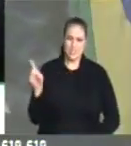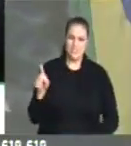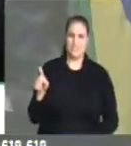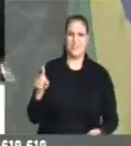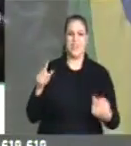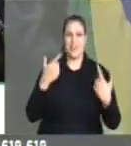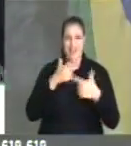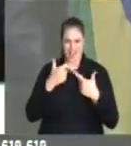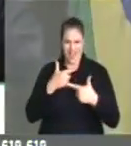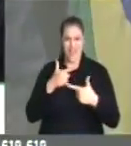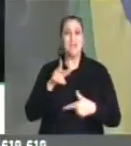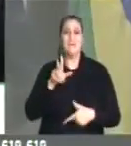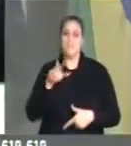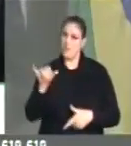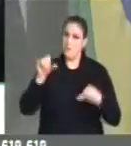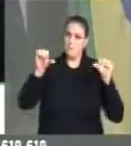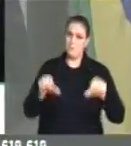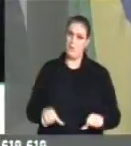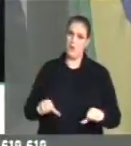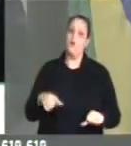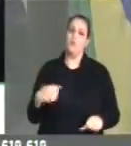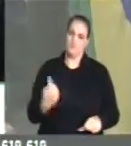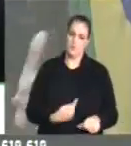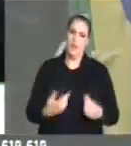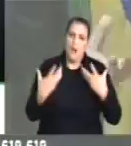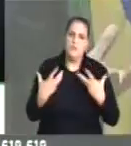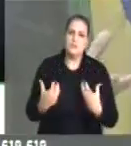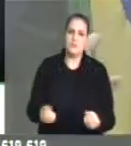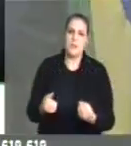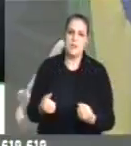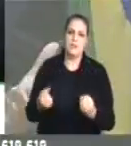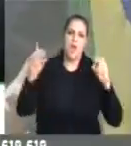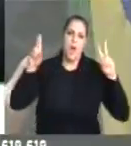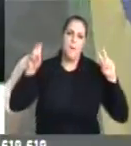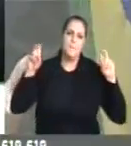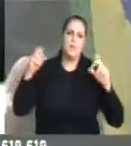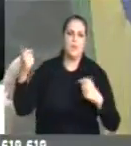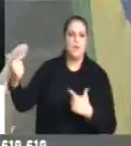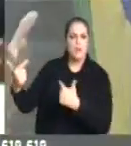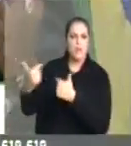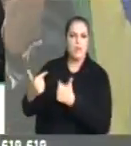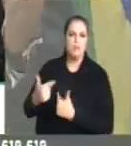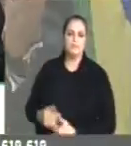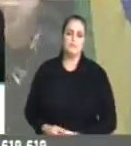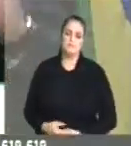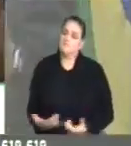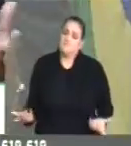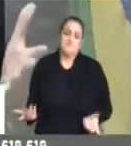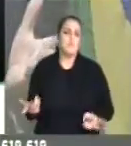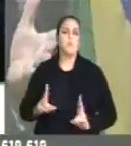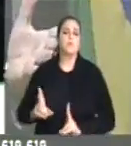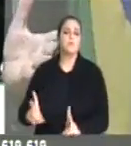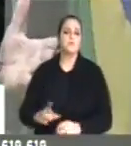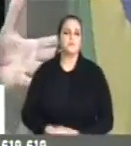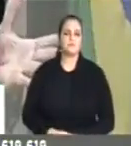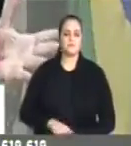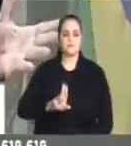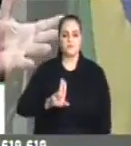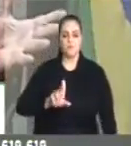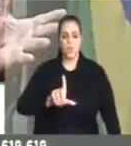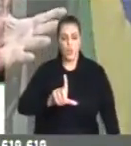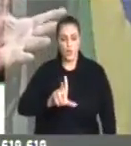gente. Vamos assumir a turma do Poá. E assim ficou. O Luiz Henrique dizia,